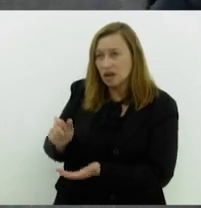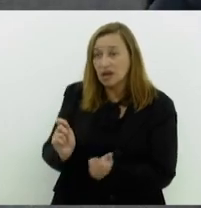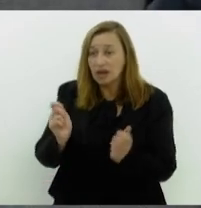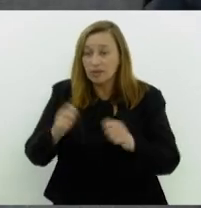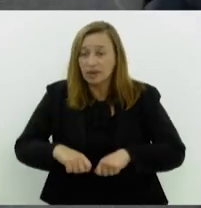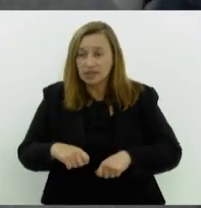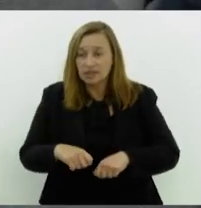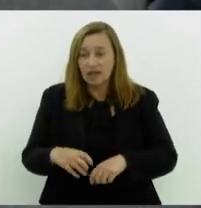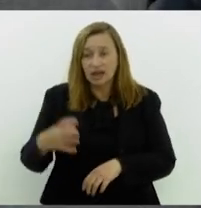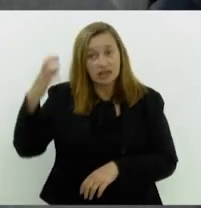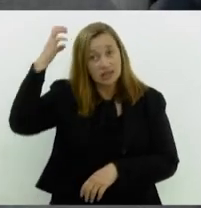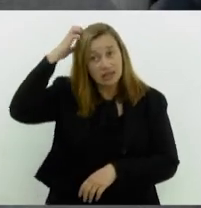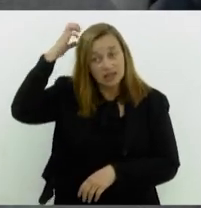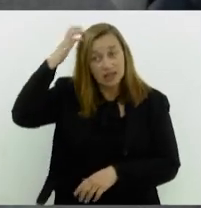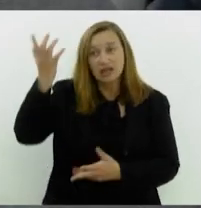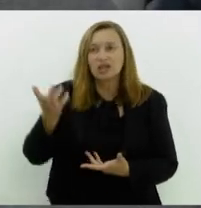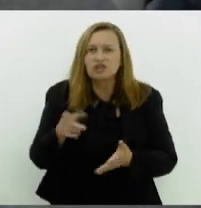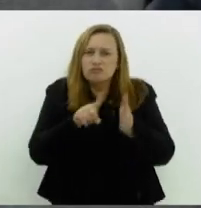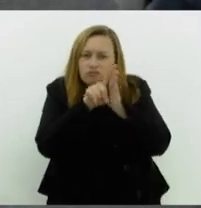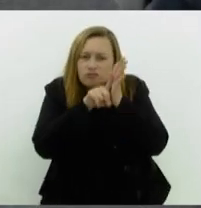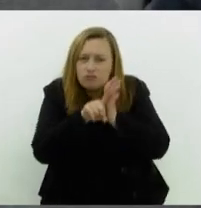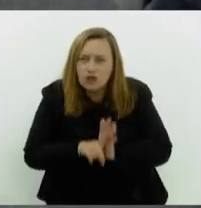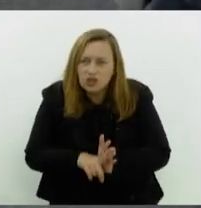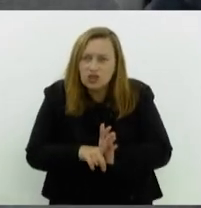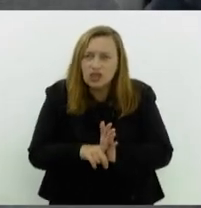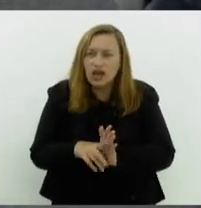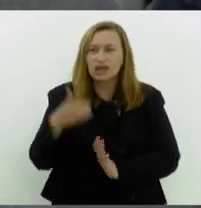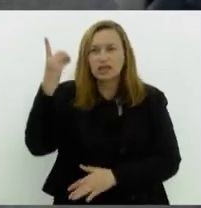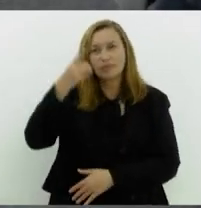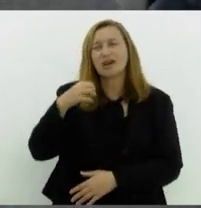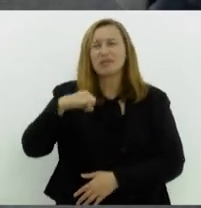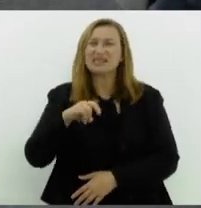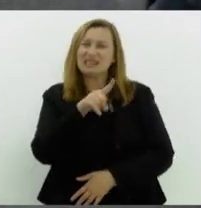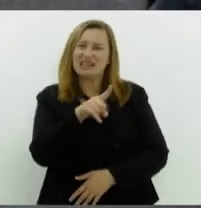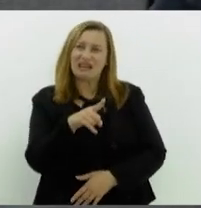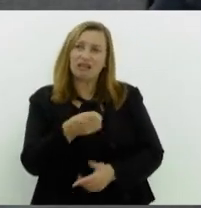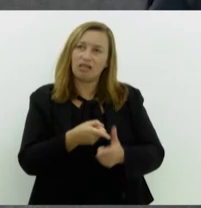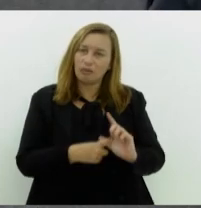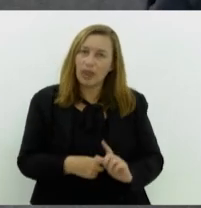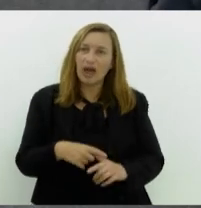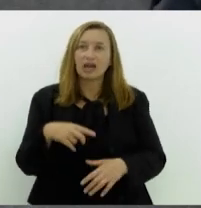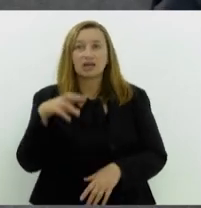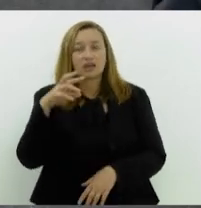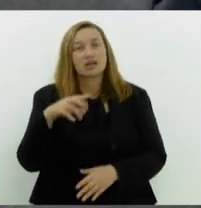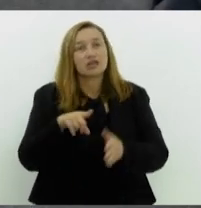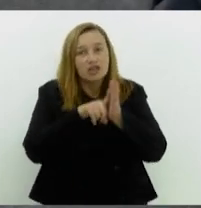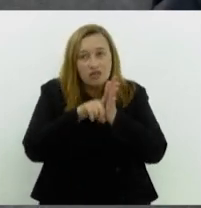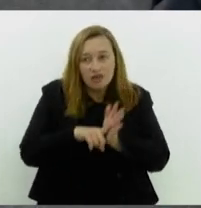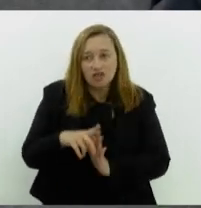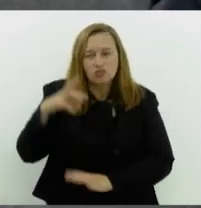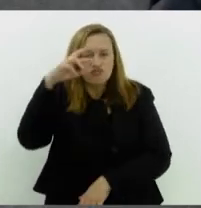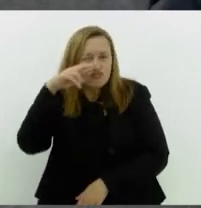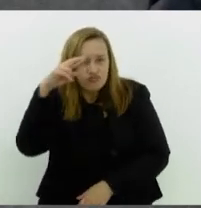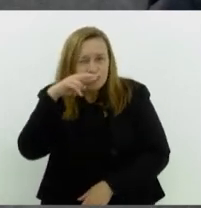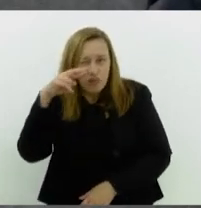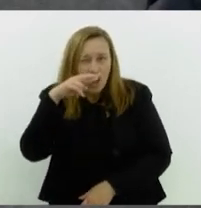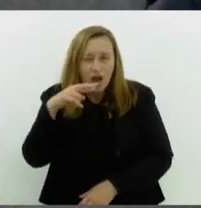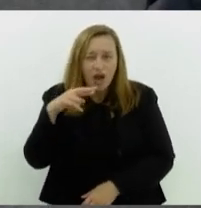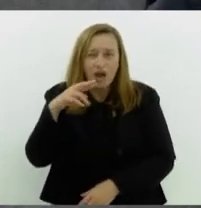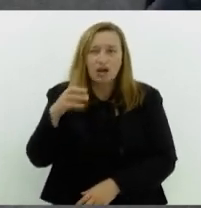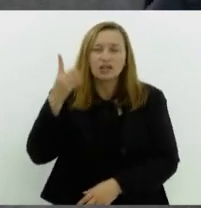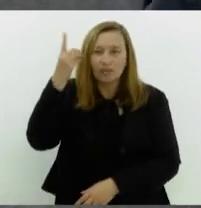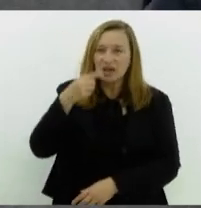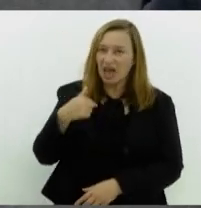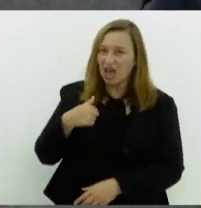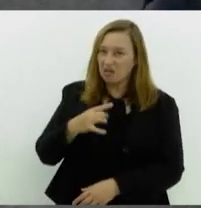investigar deputado, mas no que depender da investigação dela, ela vai se cansar de tanto investigar, porque daqui a gente não vai arredar o pé em um momento algum.